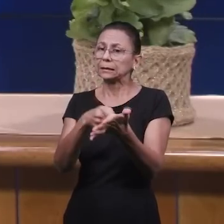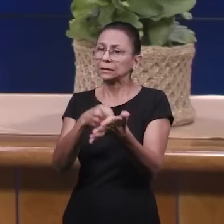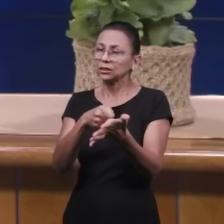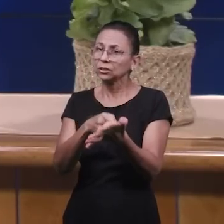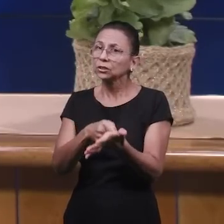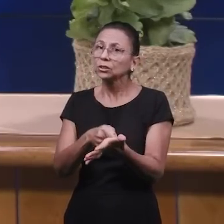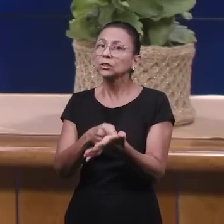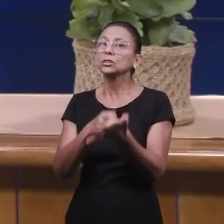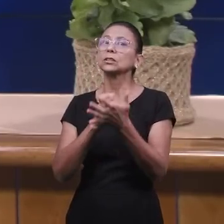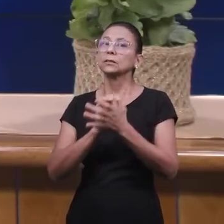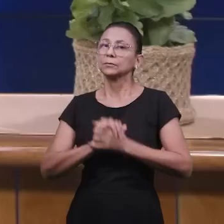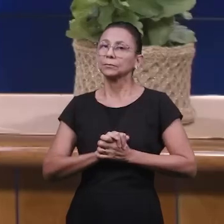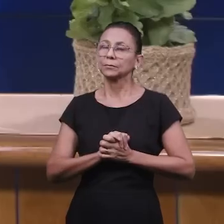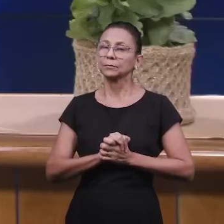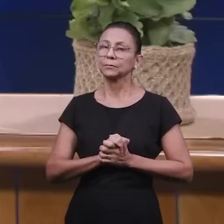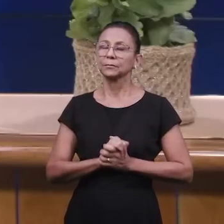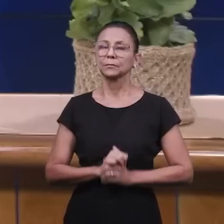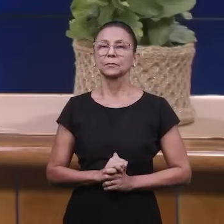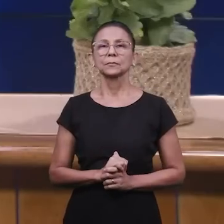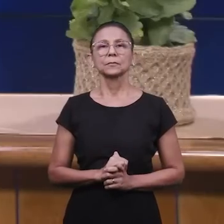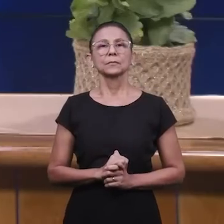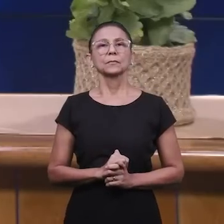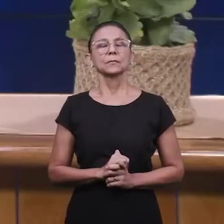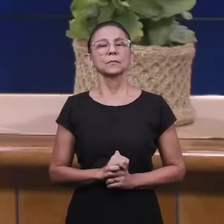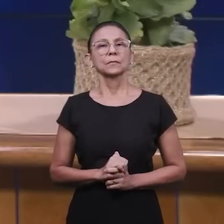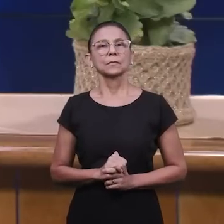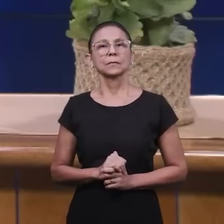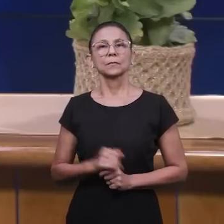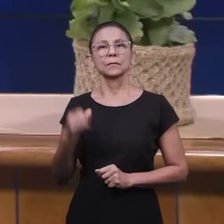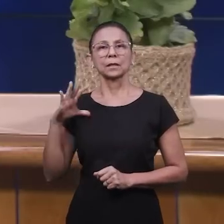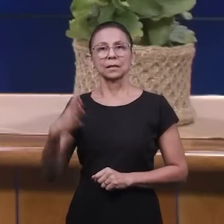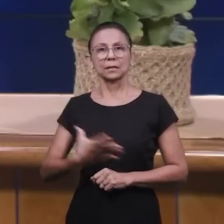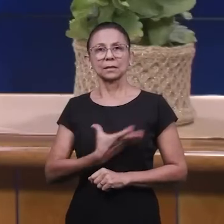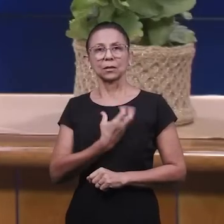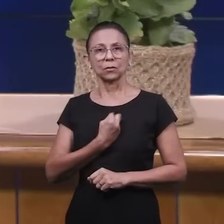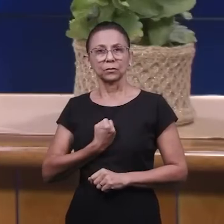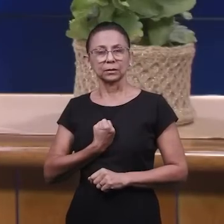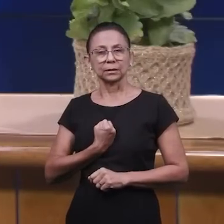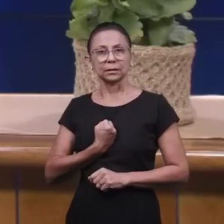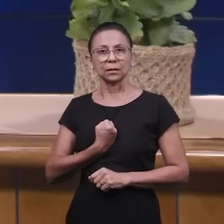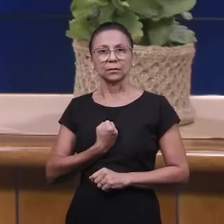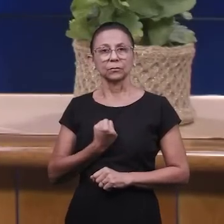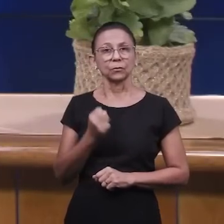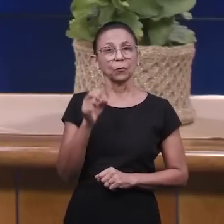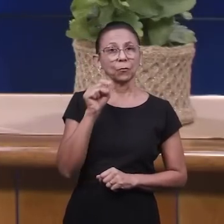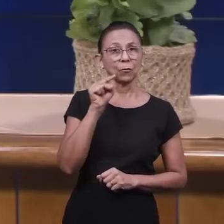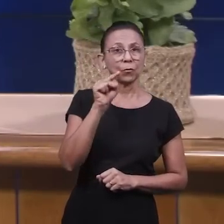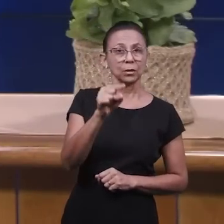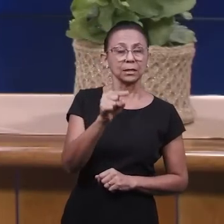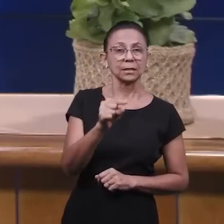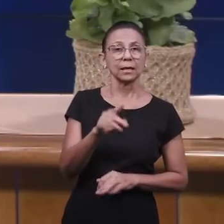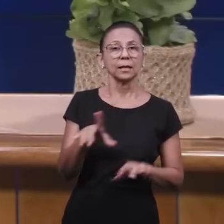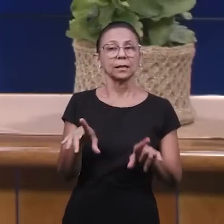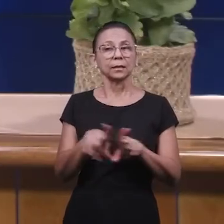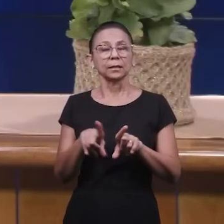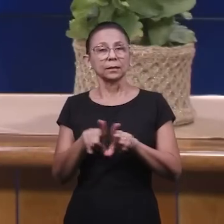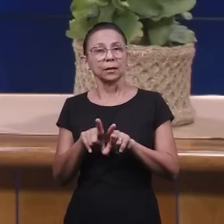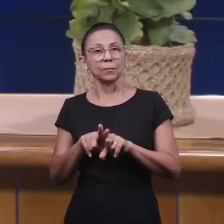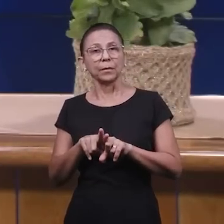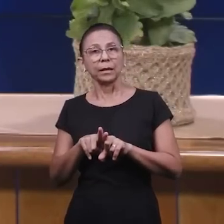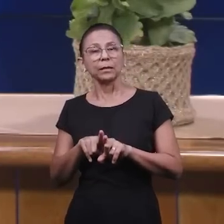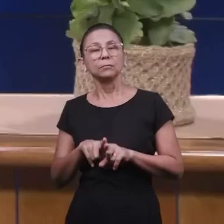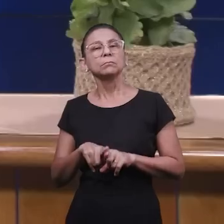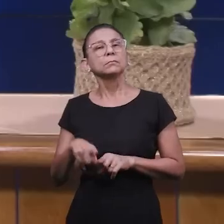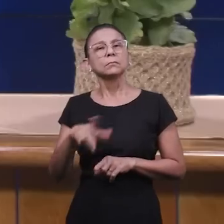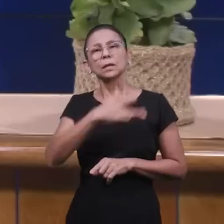se perde? Salvo uma vez, salvo para sempre? Por certo que não. Vamos seguir. Olha o que